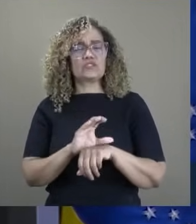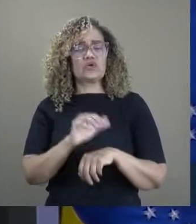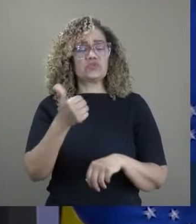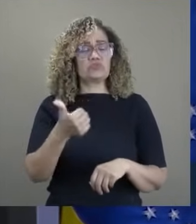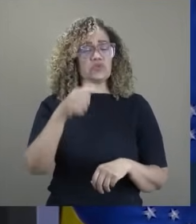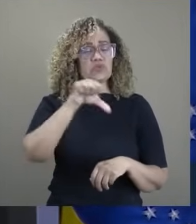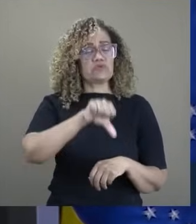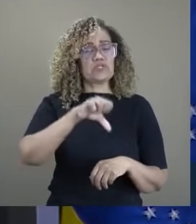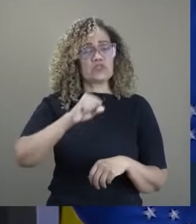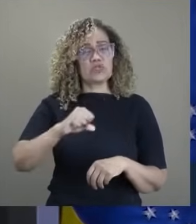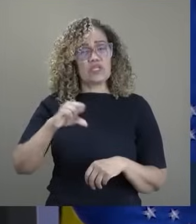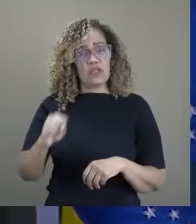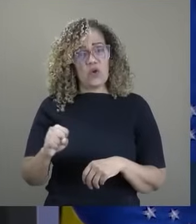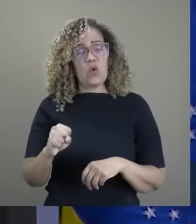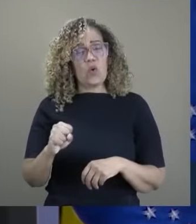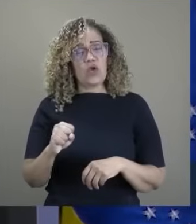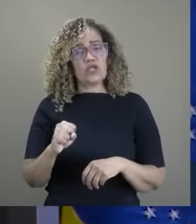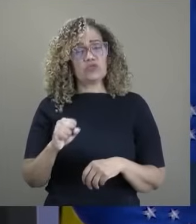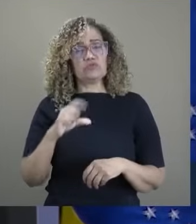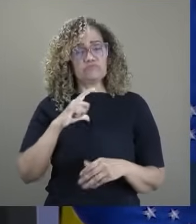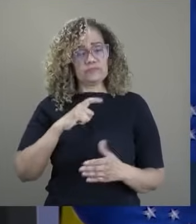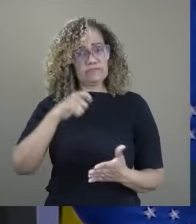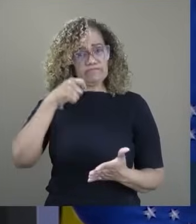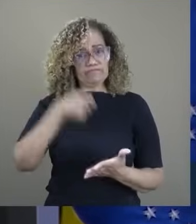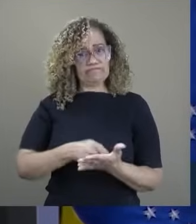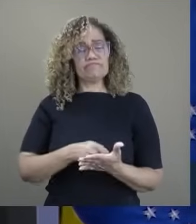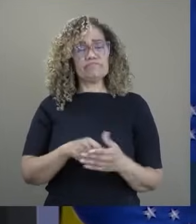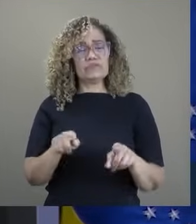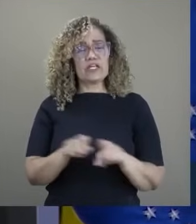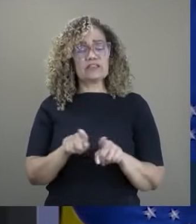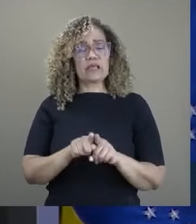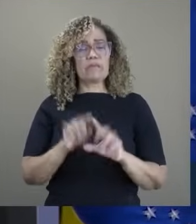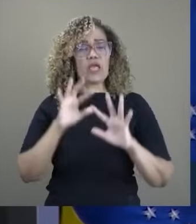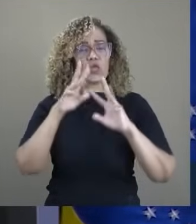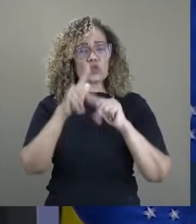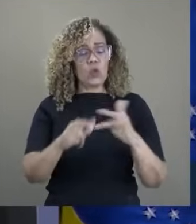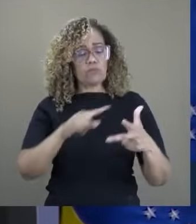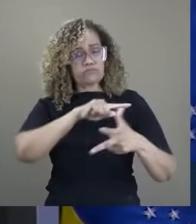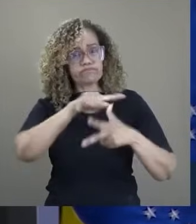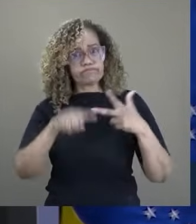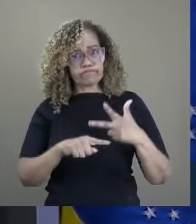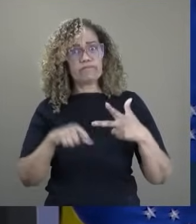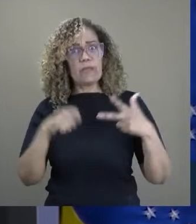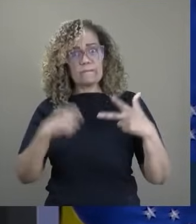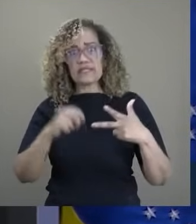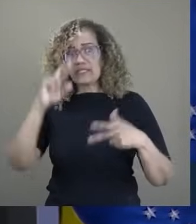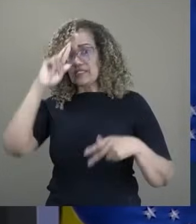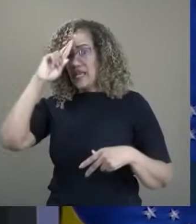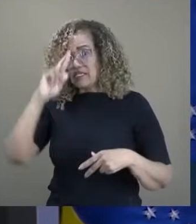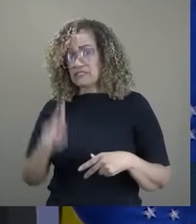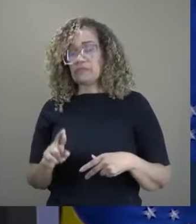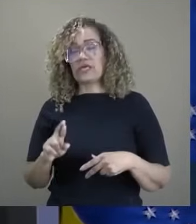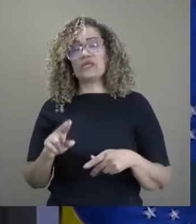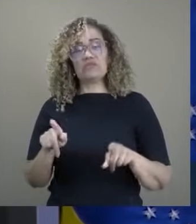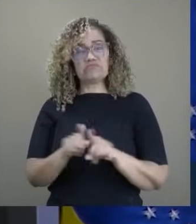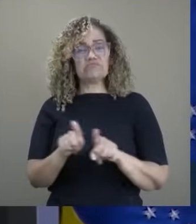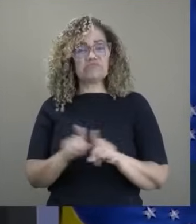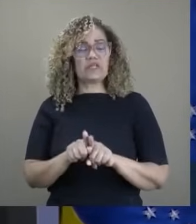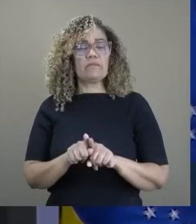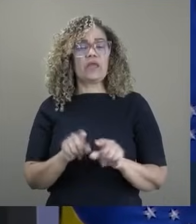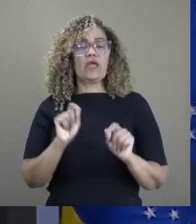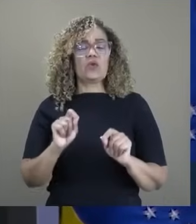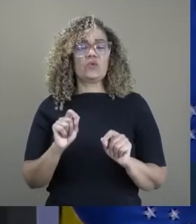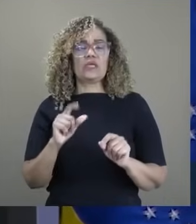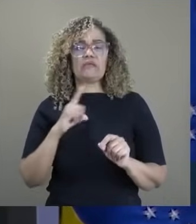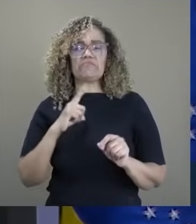1988 que impõe a divisão dos poderes e o respeito a figura do juiz natural ao